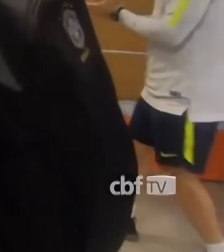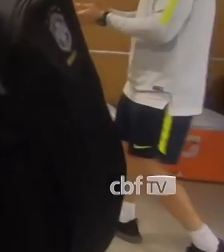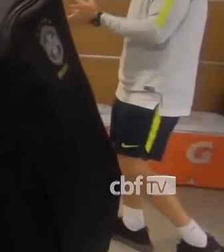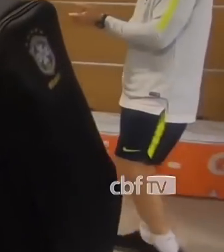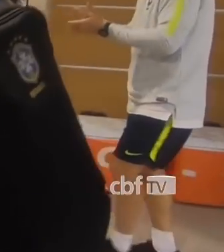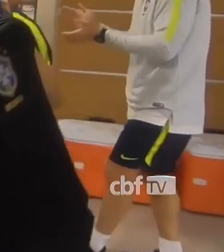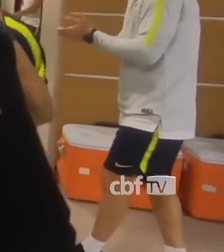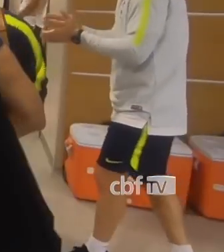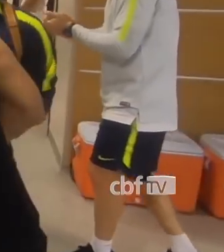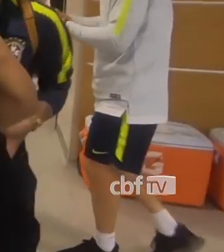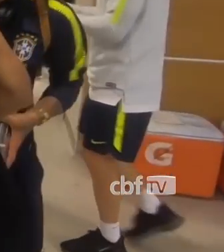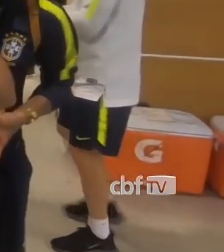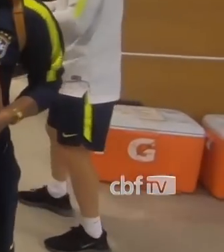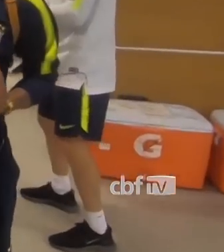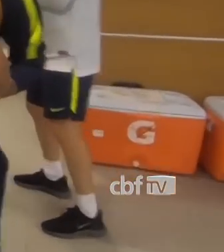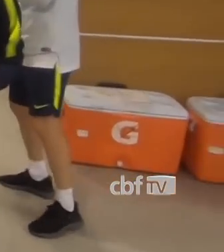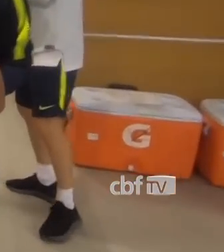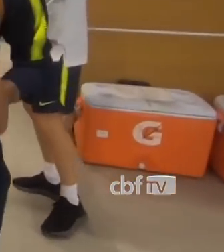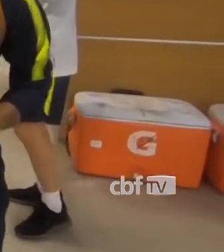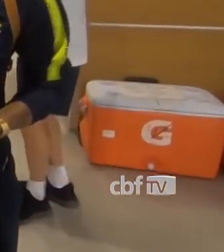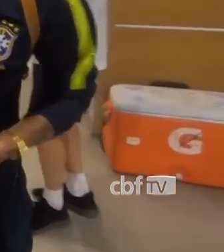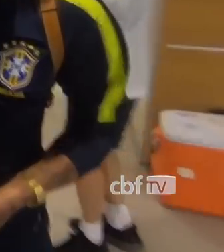o mundo